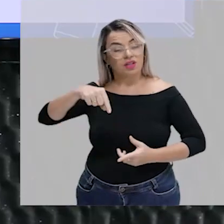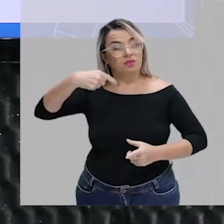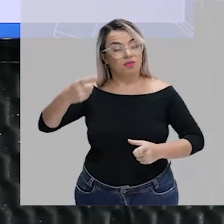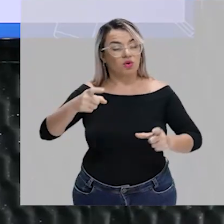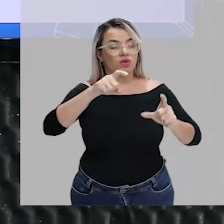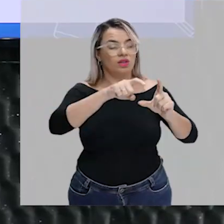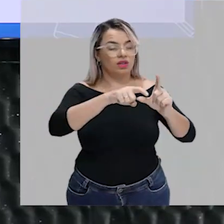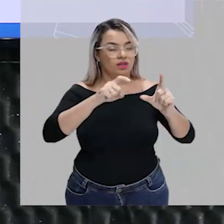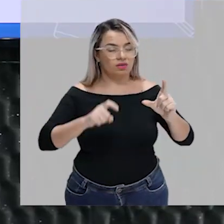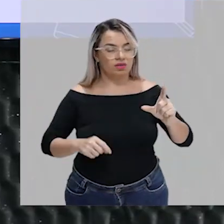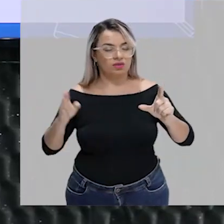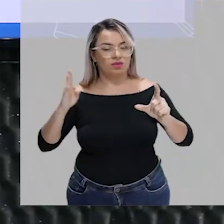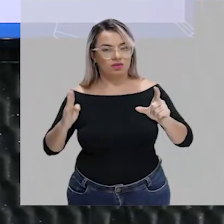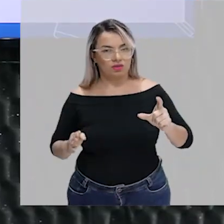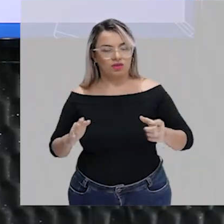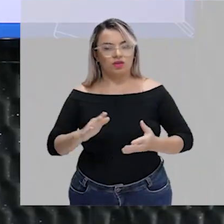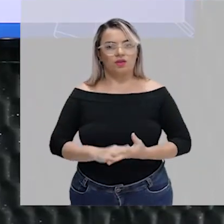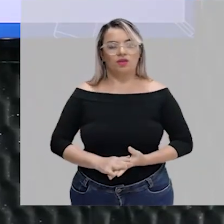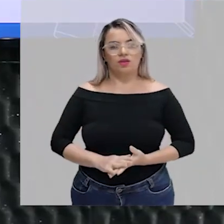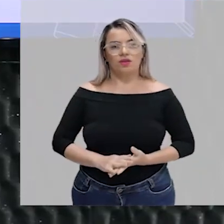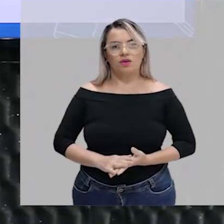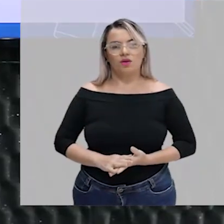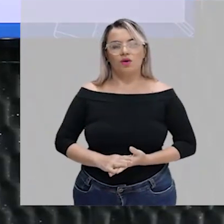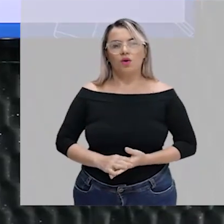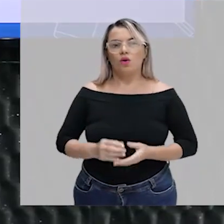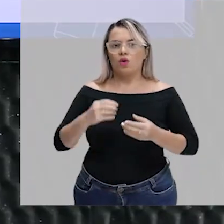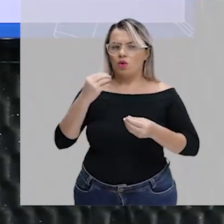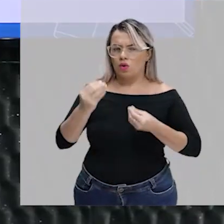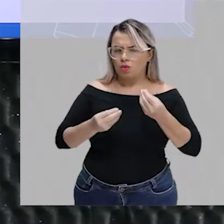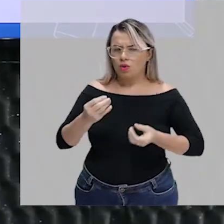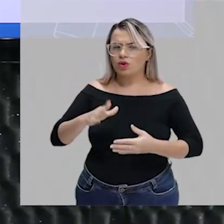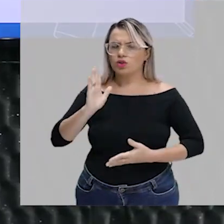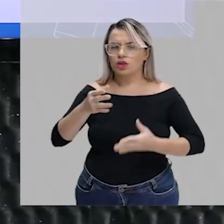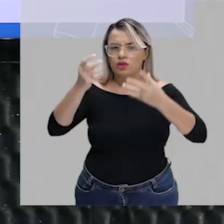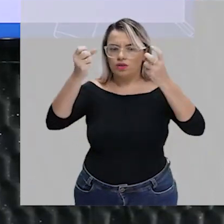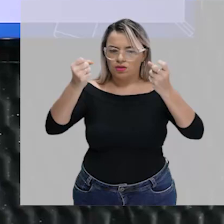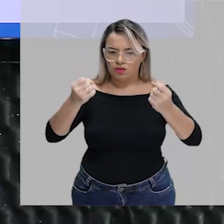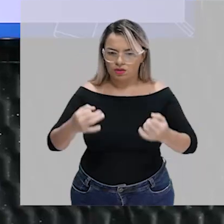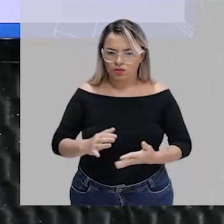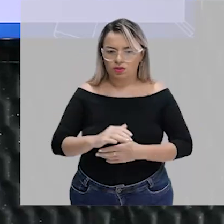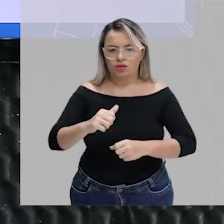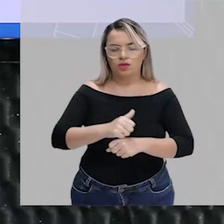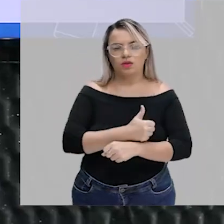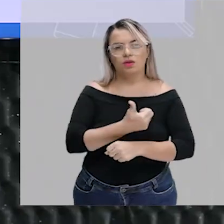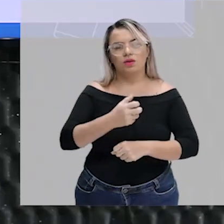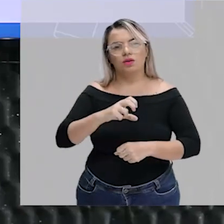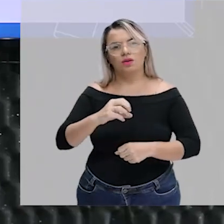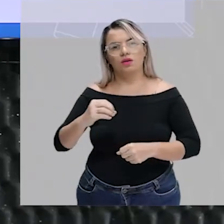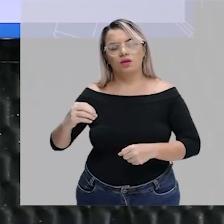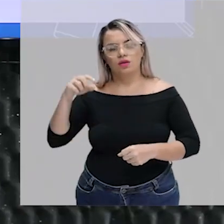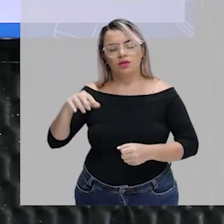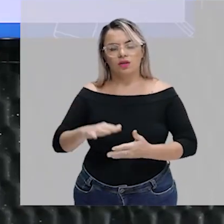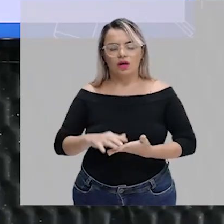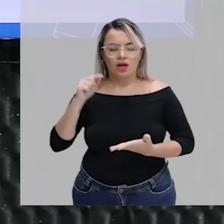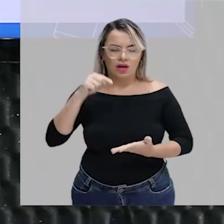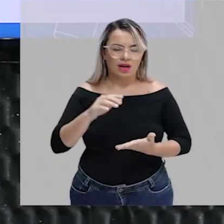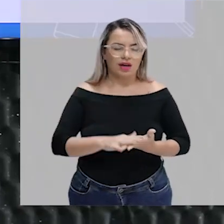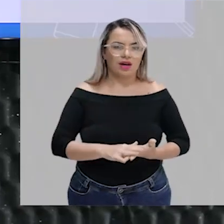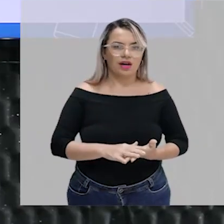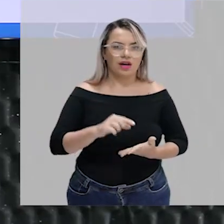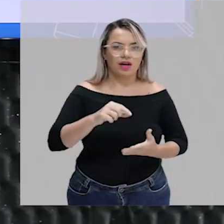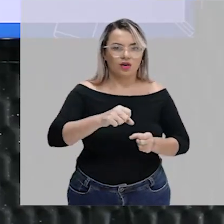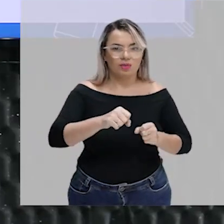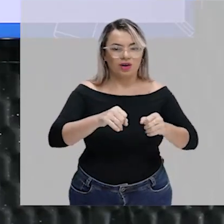como eu te falei, o Brasil, desde 1500, era uma colônia de Portugal, uma colônia de exploração.